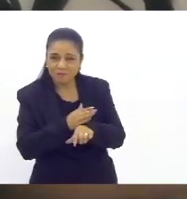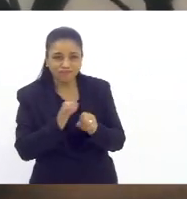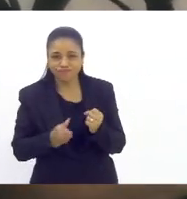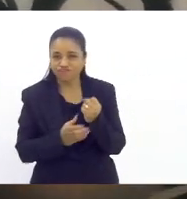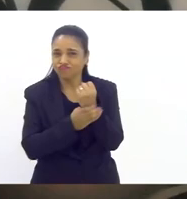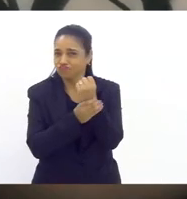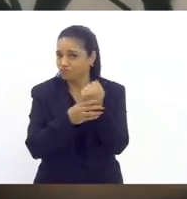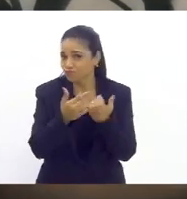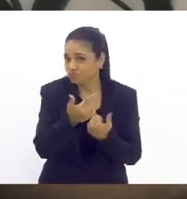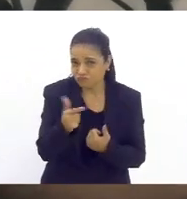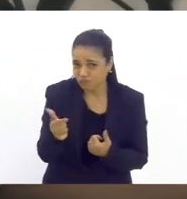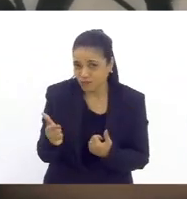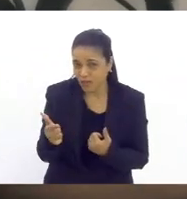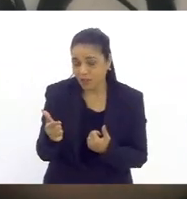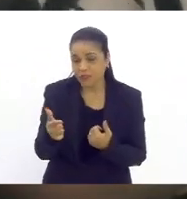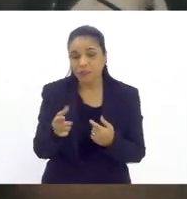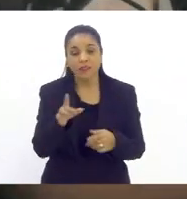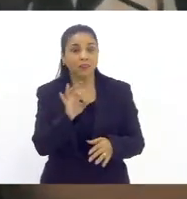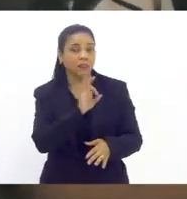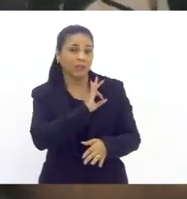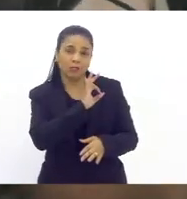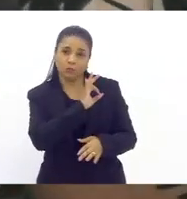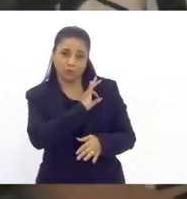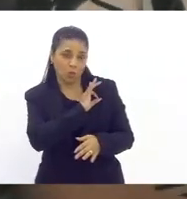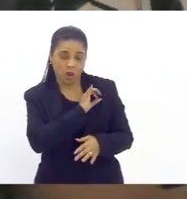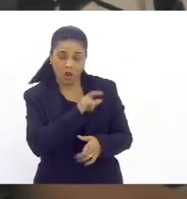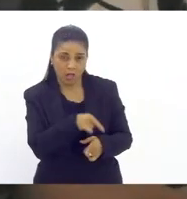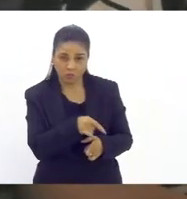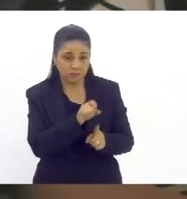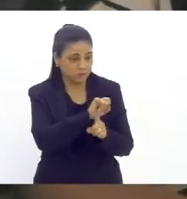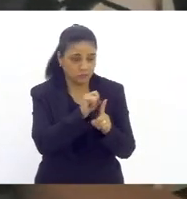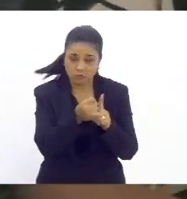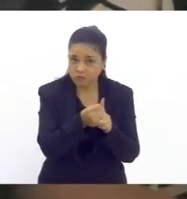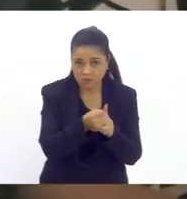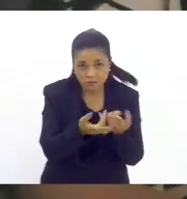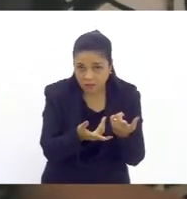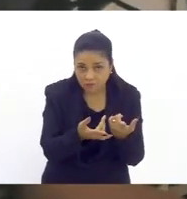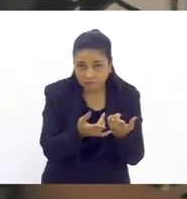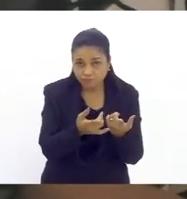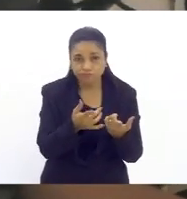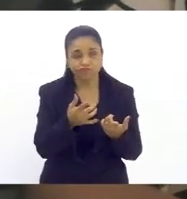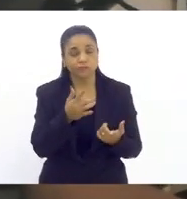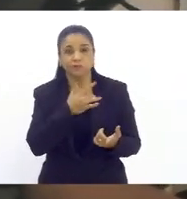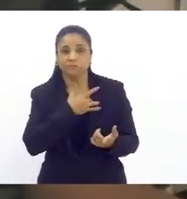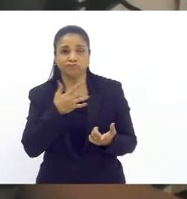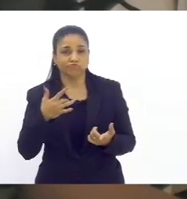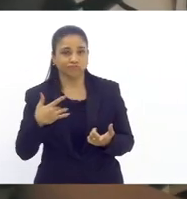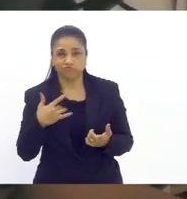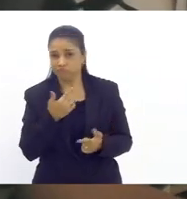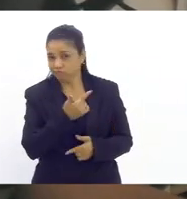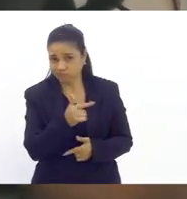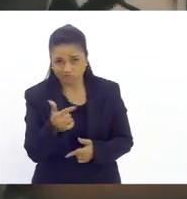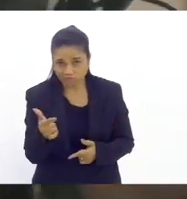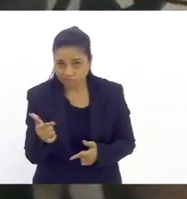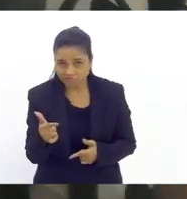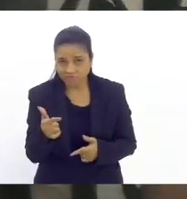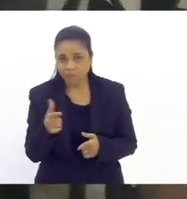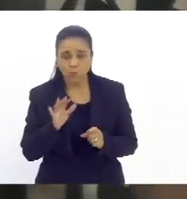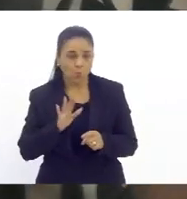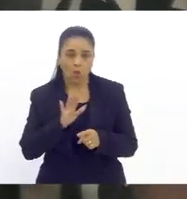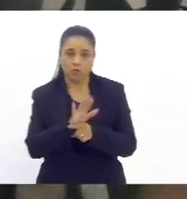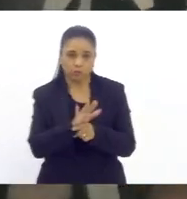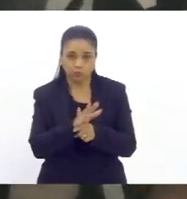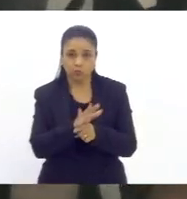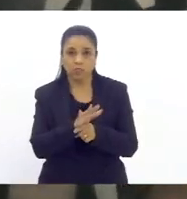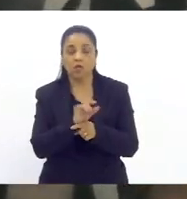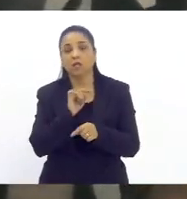de ninguém nem do policial inclusive né da sociedade ela não promove a saúde de fato as pessoas e na verdade ela lida